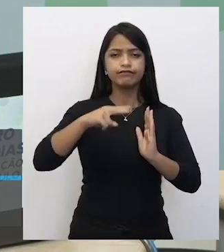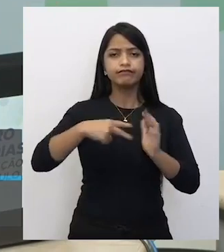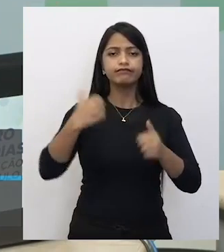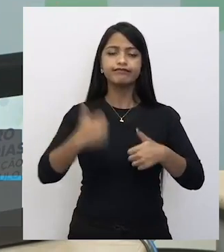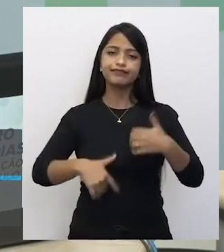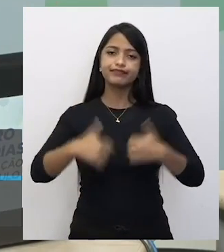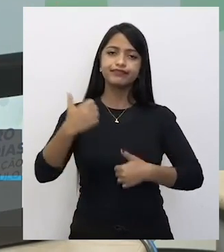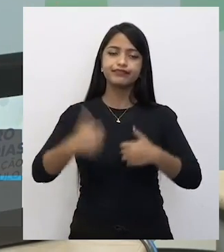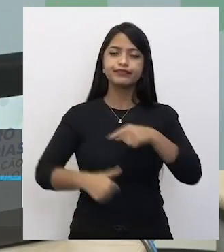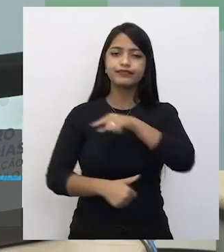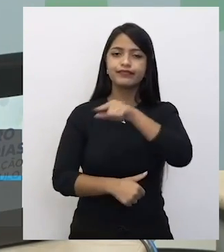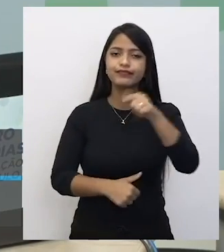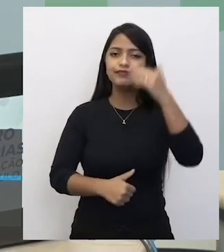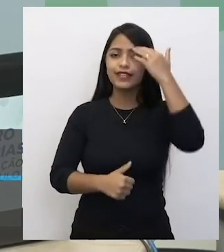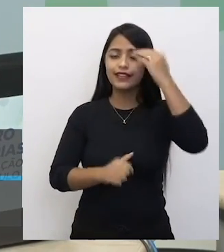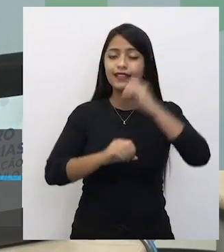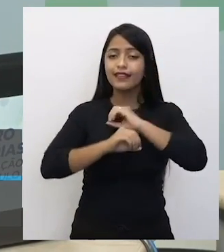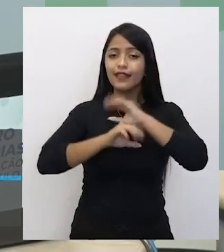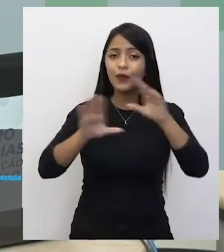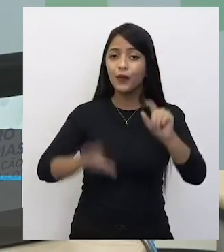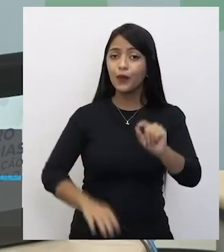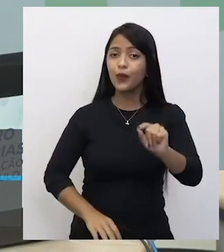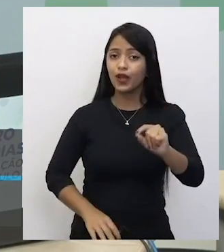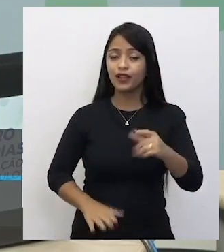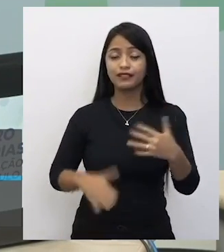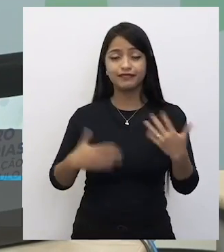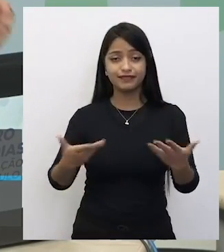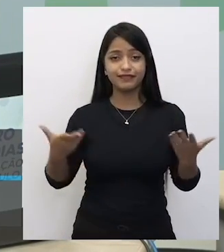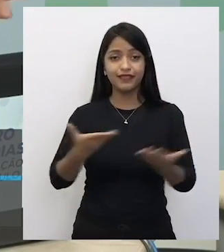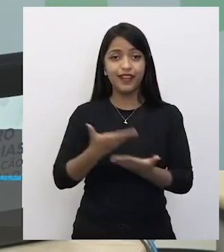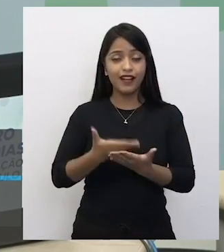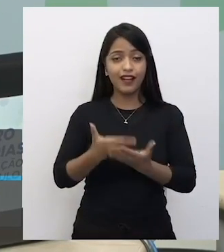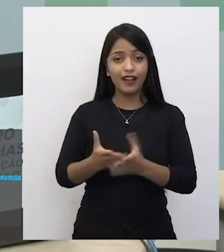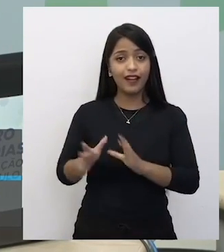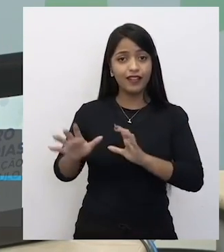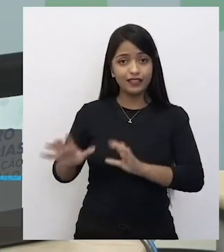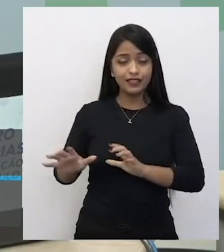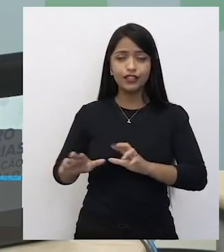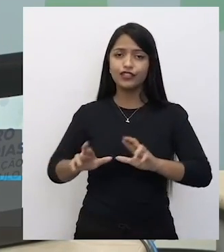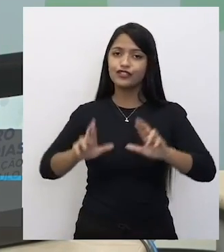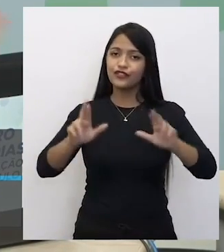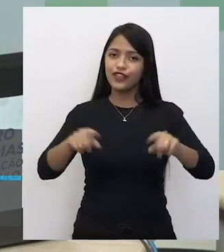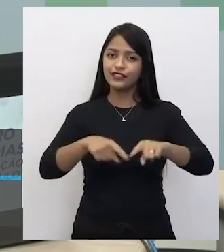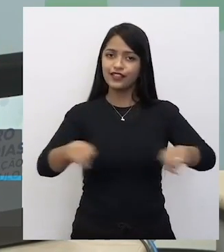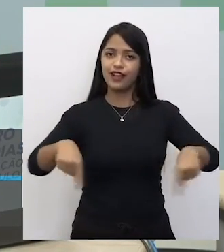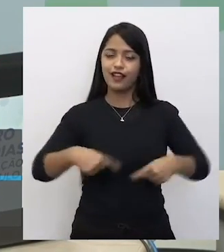Então, obviamente que nesse modelo, nesse formato de aula, é diferente do formato da sala de aula, mas vamos tentar.